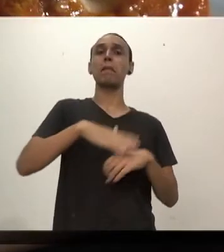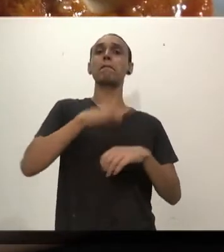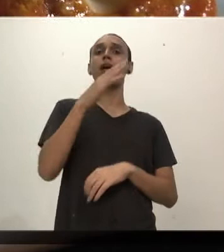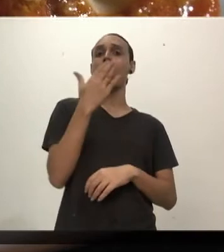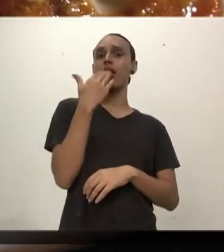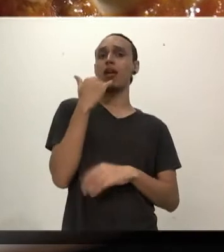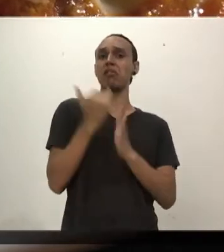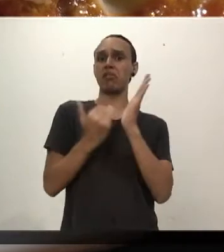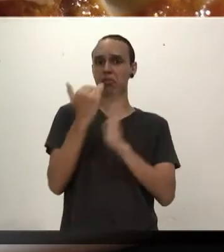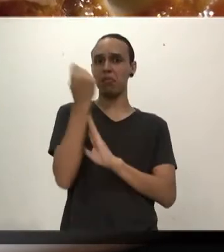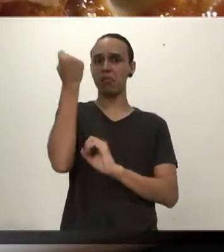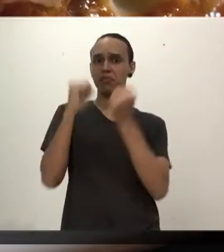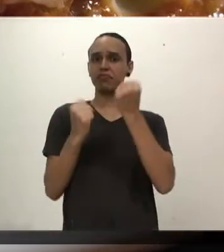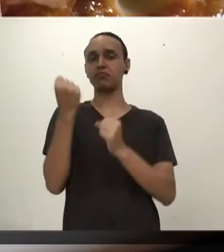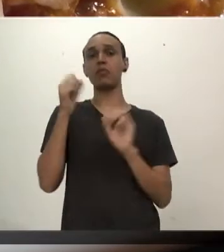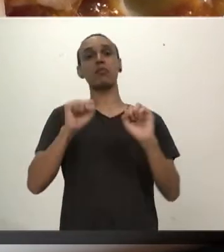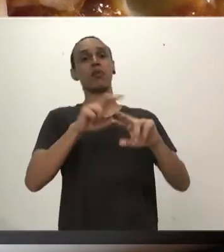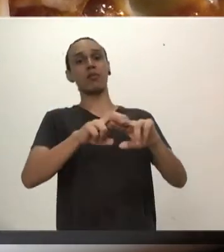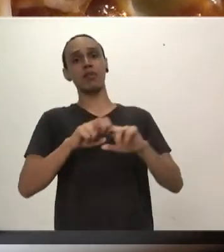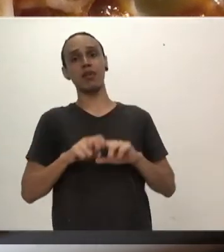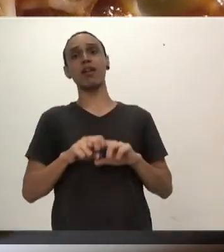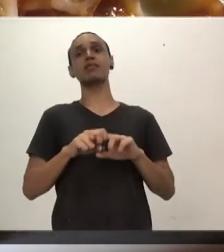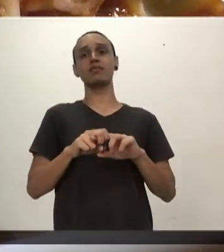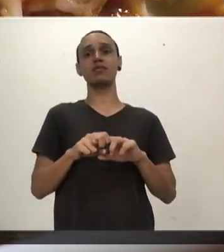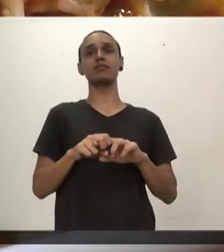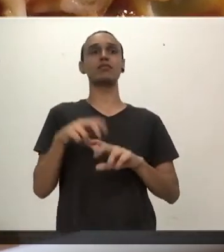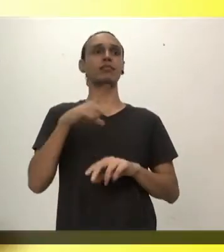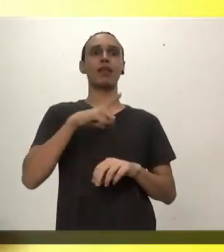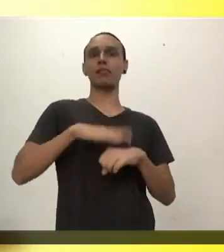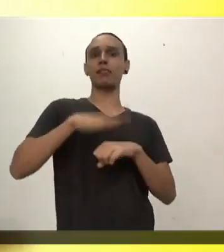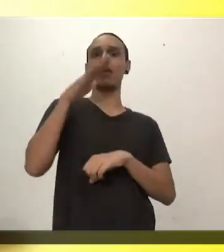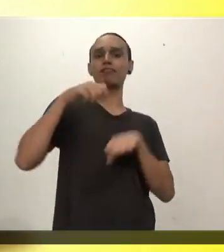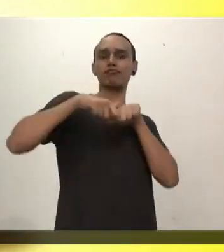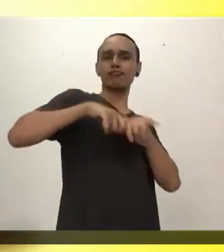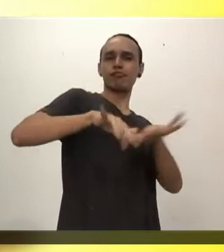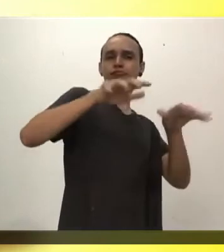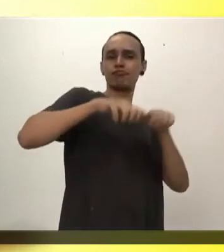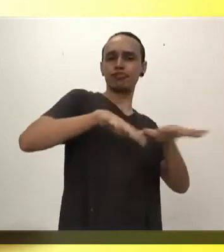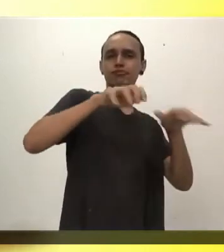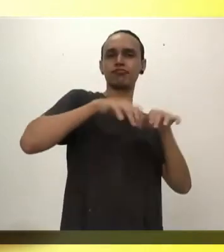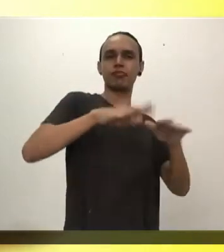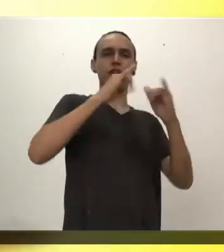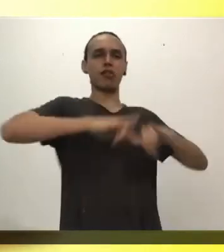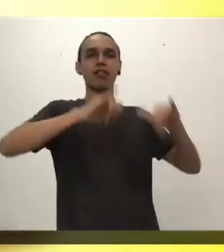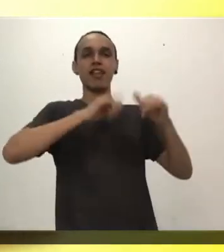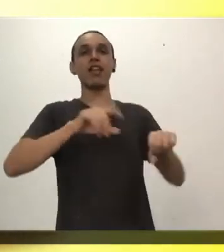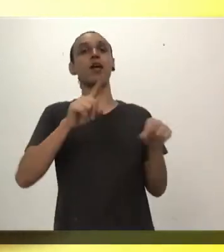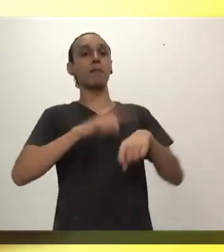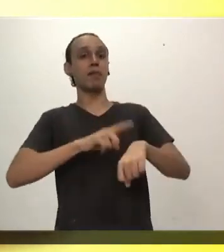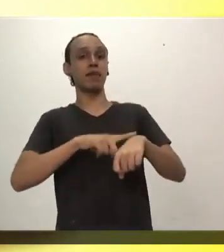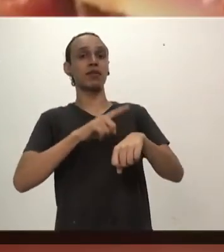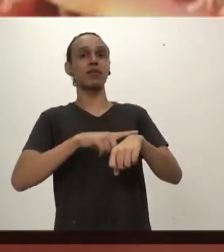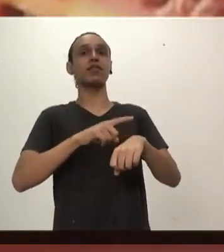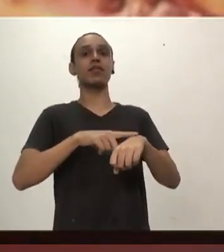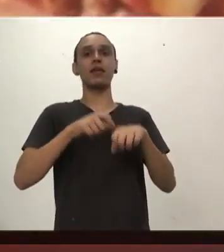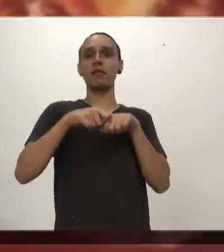hipótese, que o maior consumo de alimentos ultraprocessados poderia ser devido a uma intensificação da publicidade desses produtos que foi